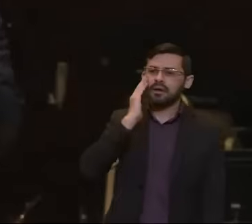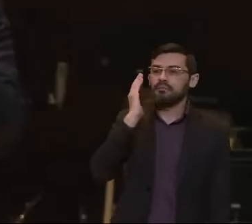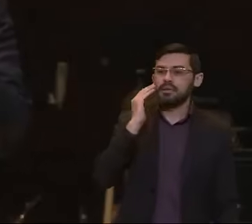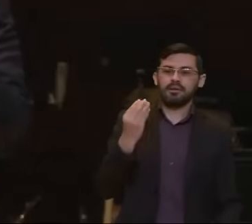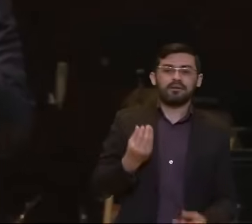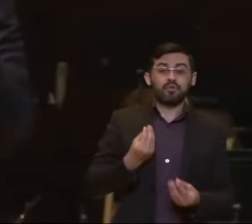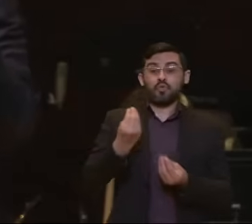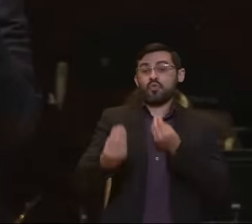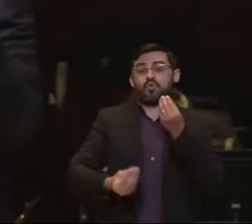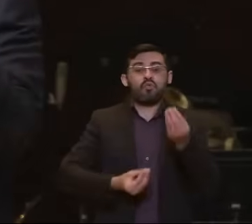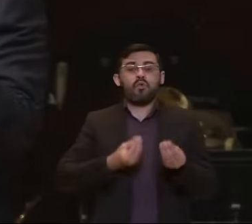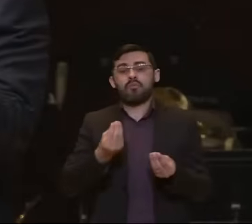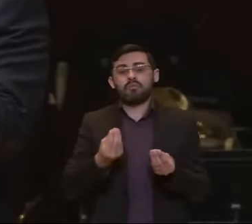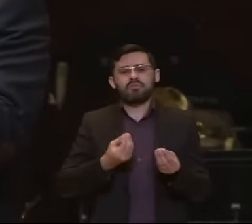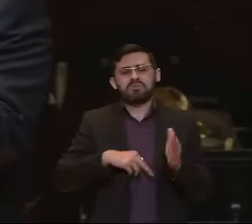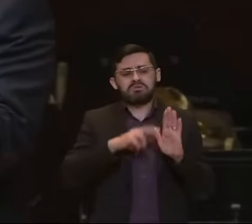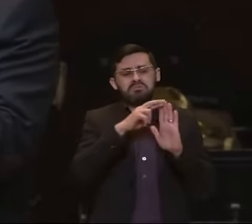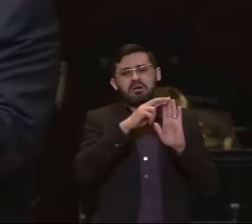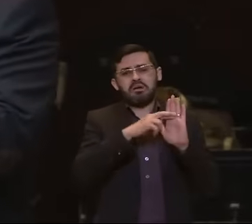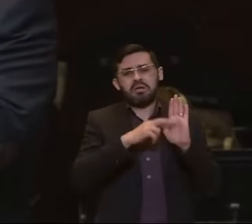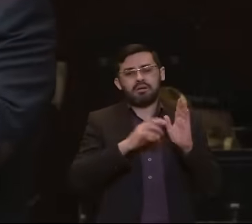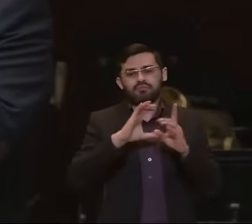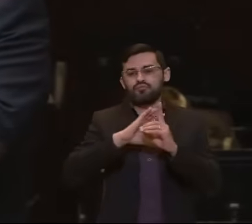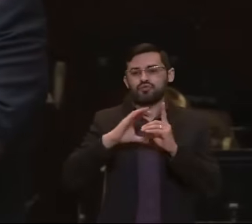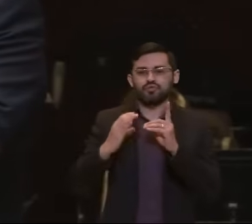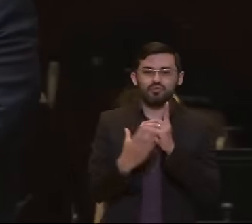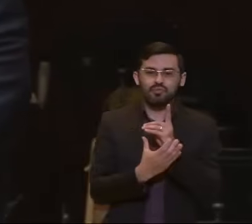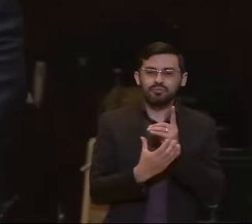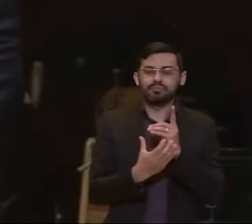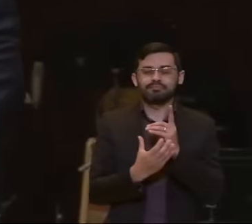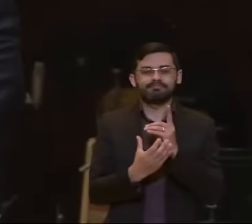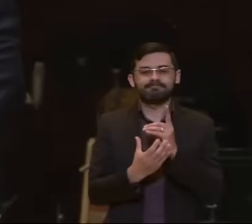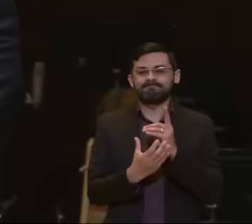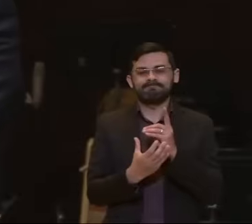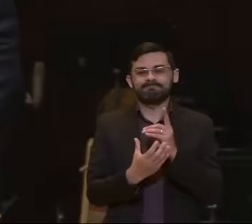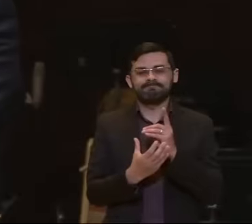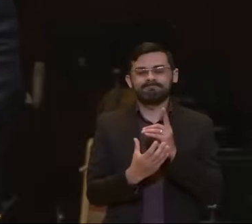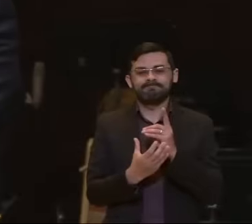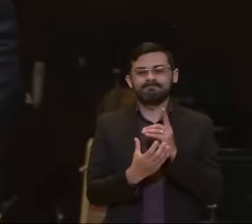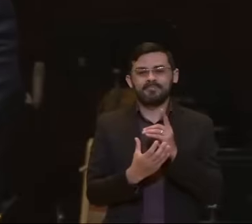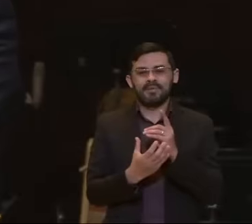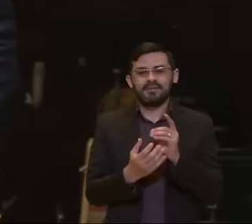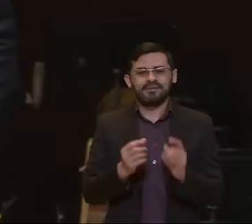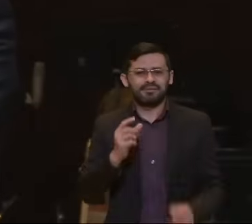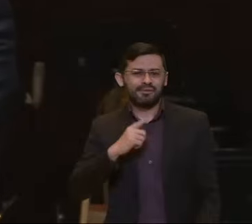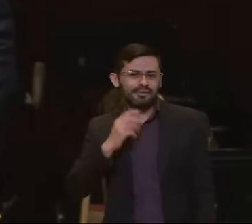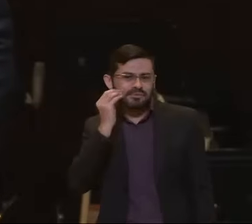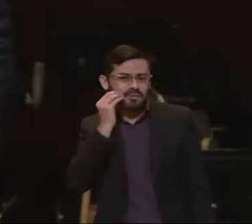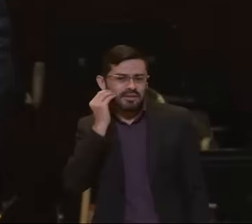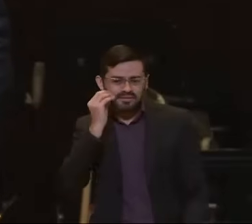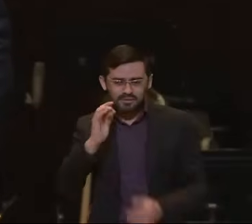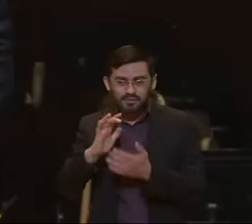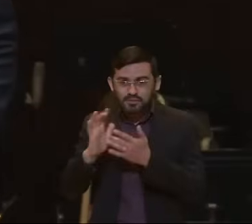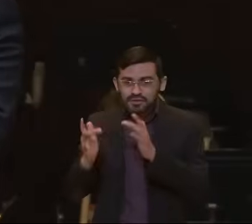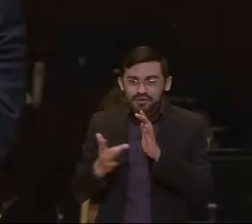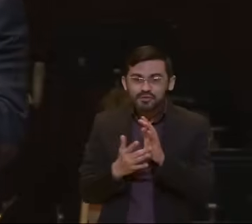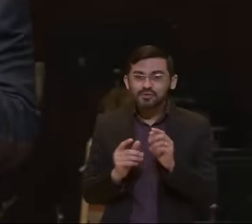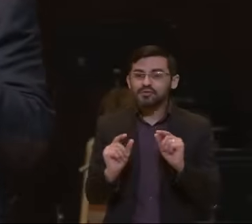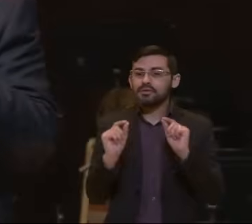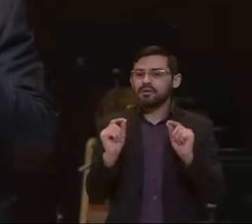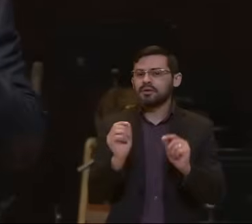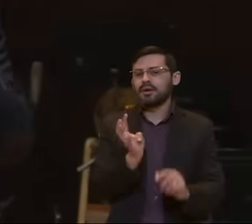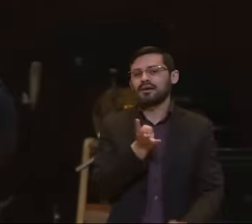funciona a liturgia de um culto. A gente ter uma experiência com Jesus é conhecer